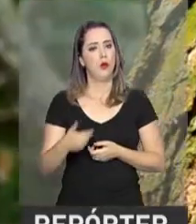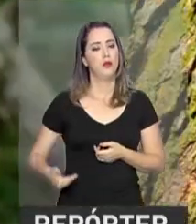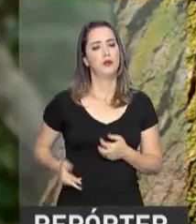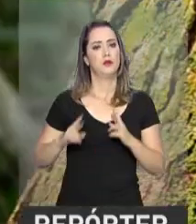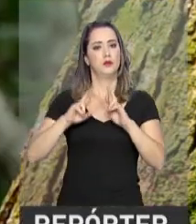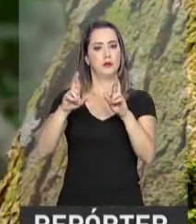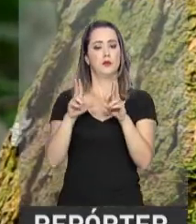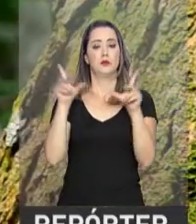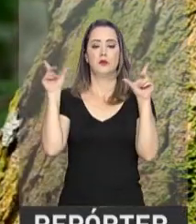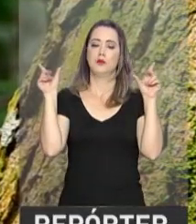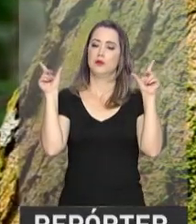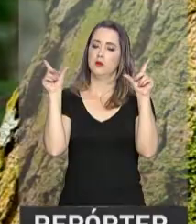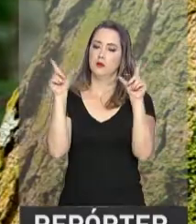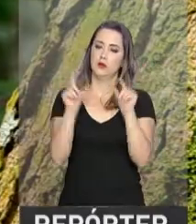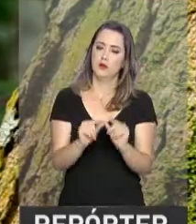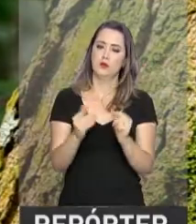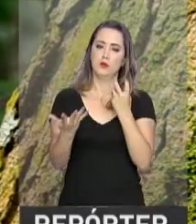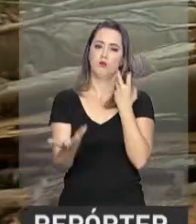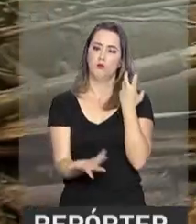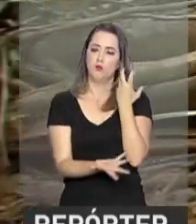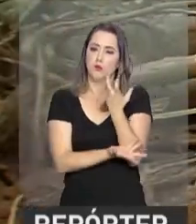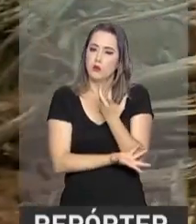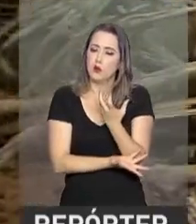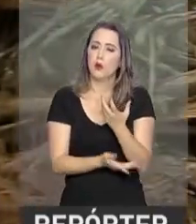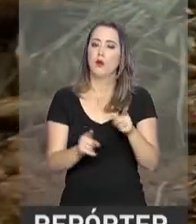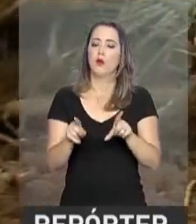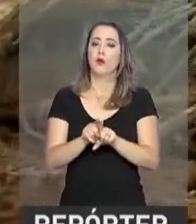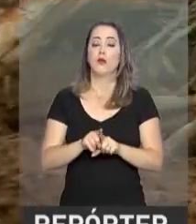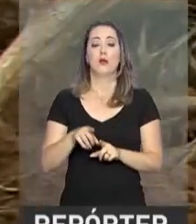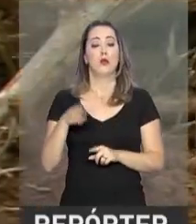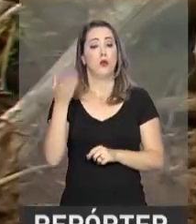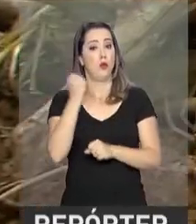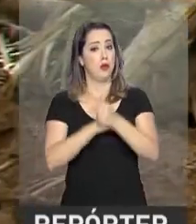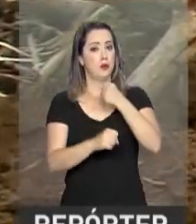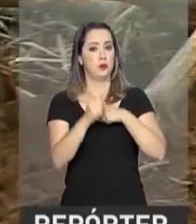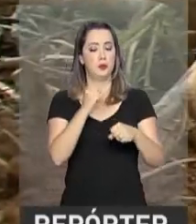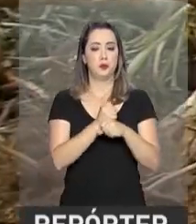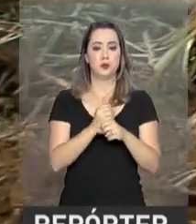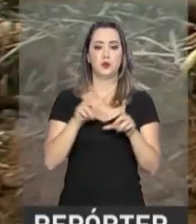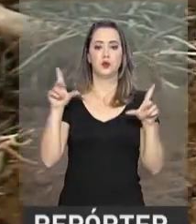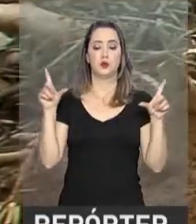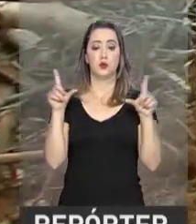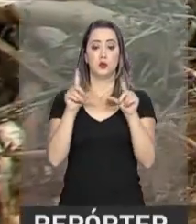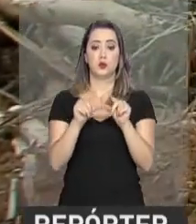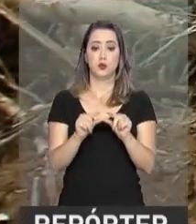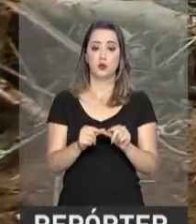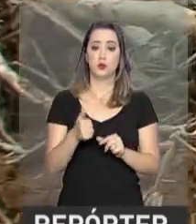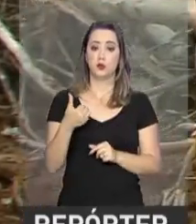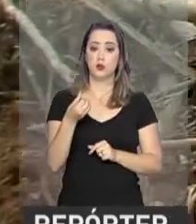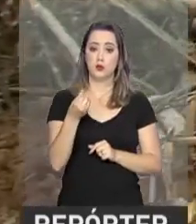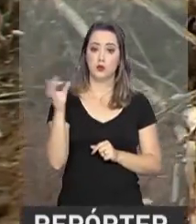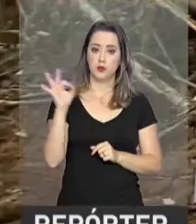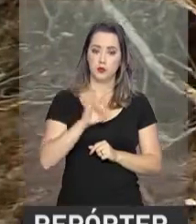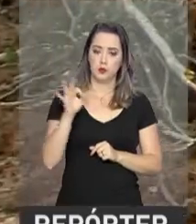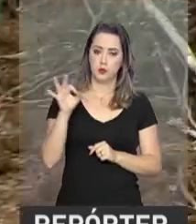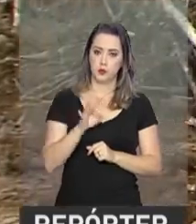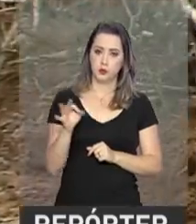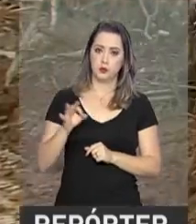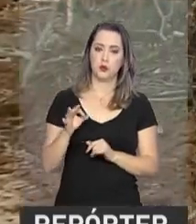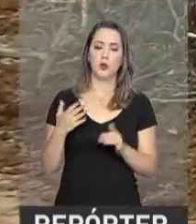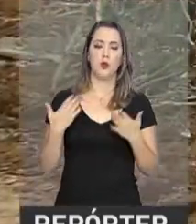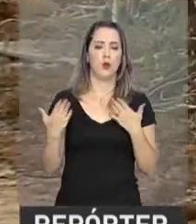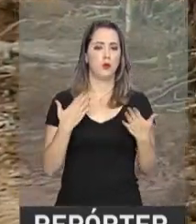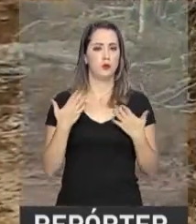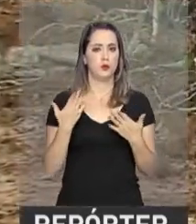manter o ritmo de queda do desmatamento em 2017 foi registrada redução de 16 por cento do desmatamento